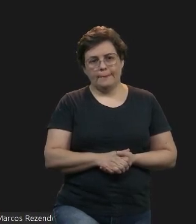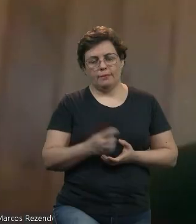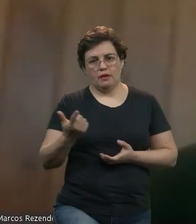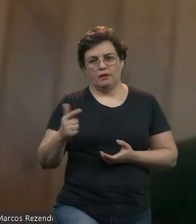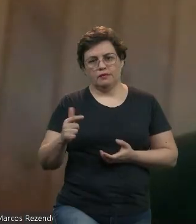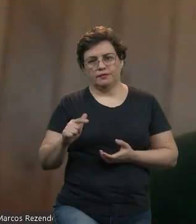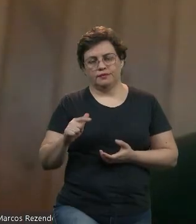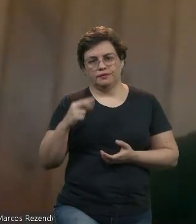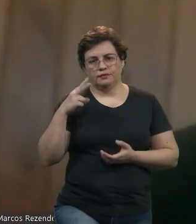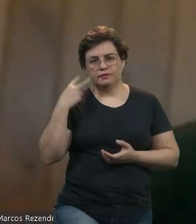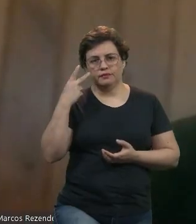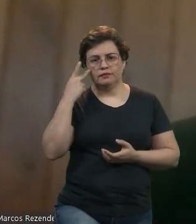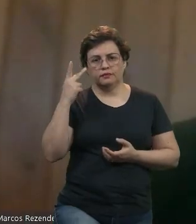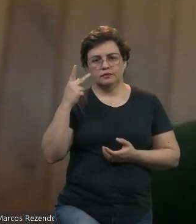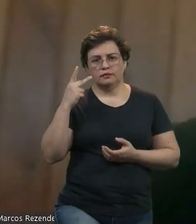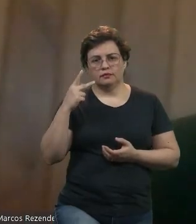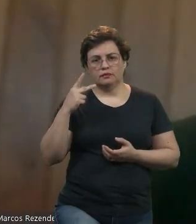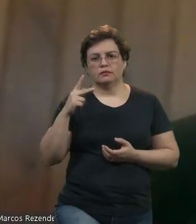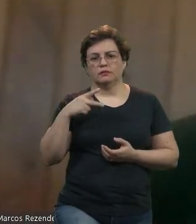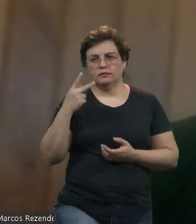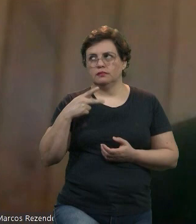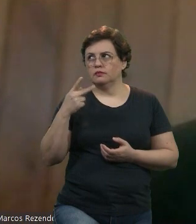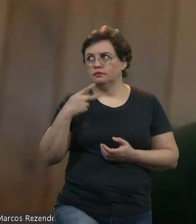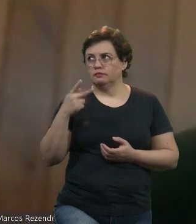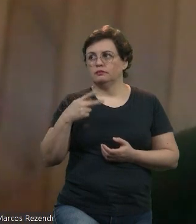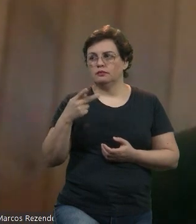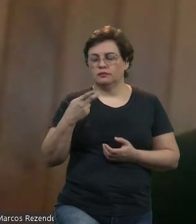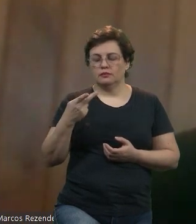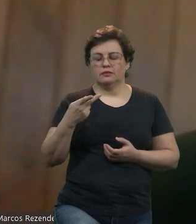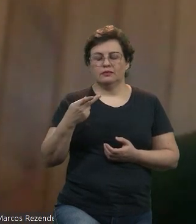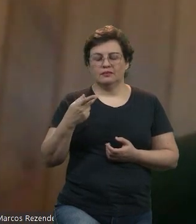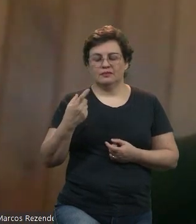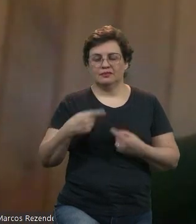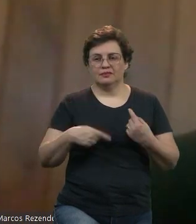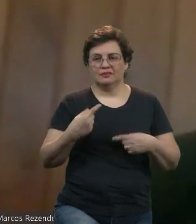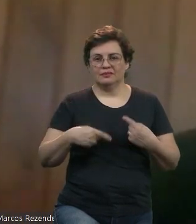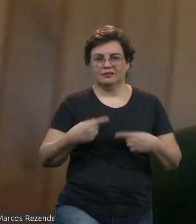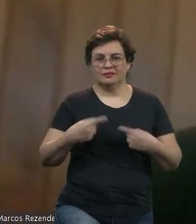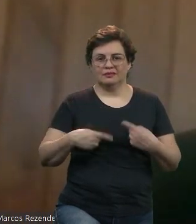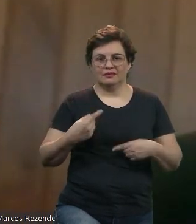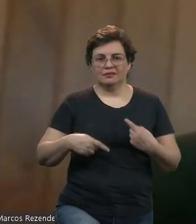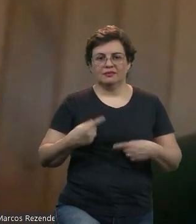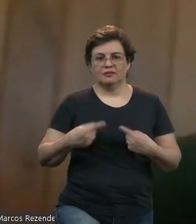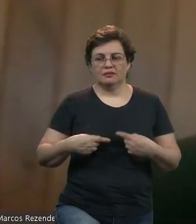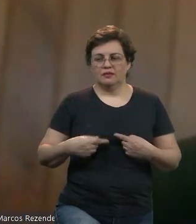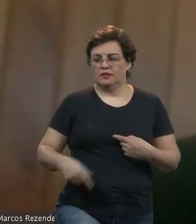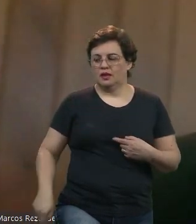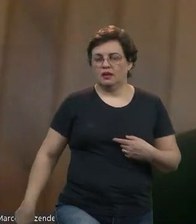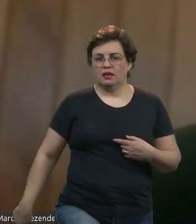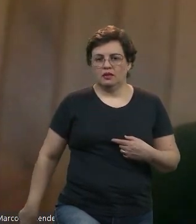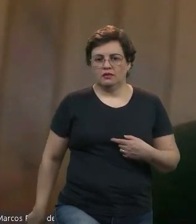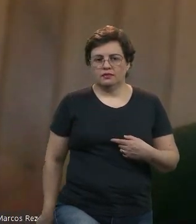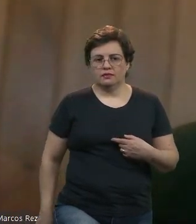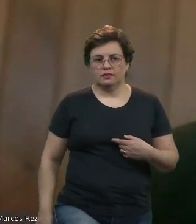Não havendo vereadores inscritos para o debate do mencionado projeto, encerra a